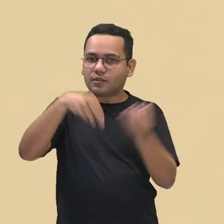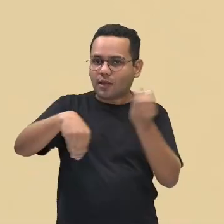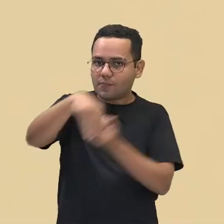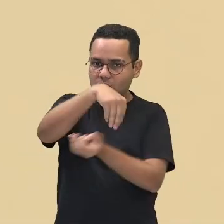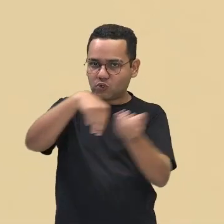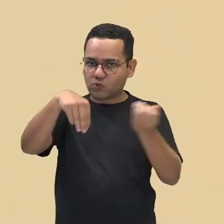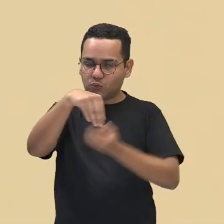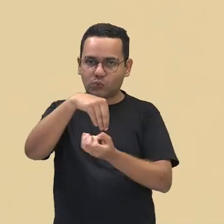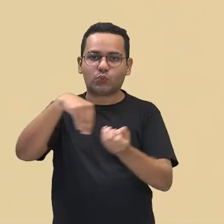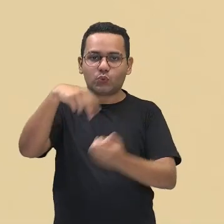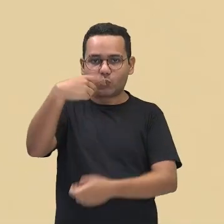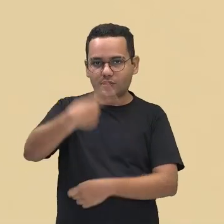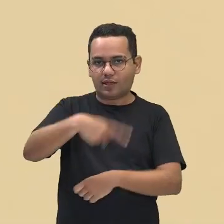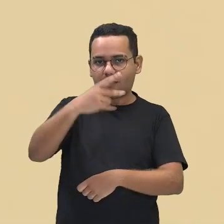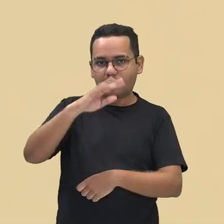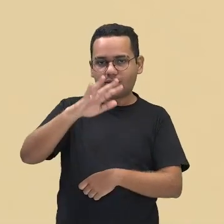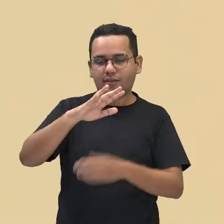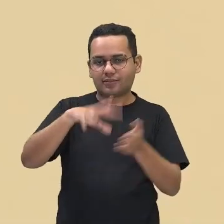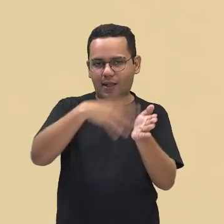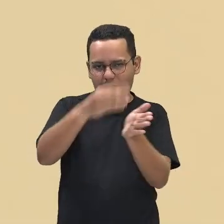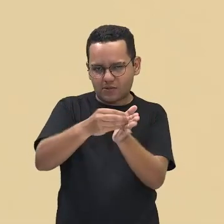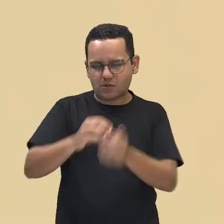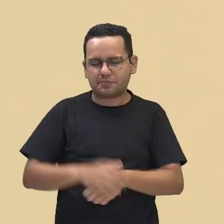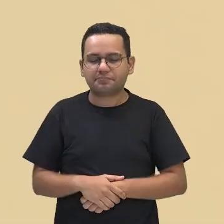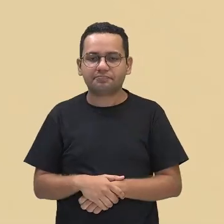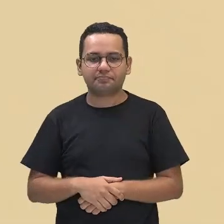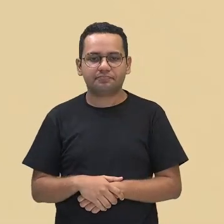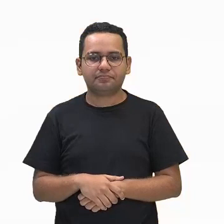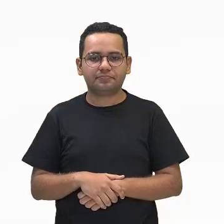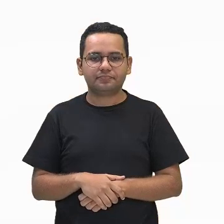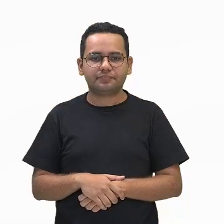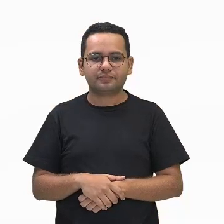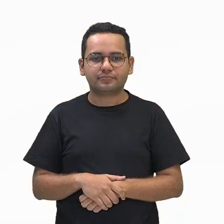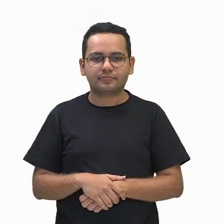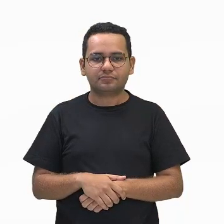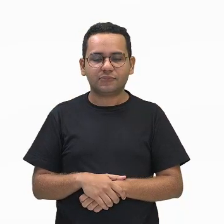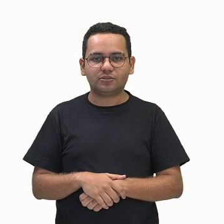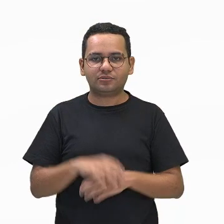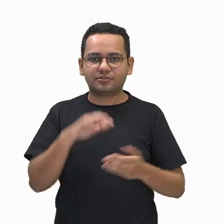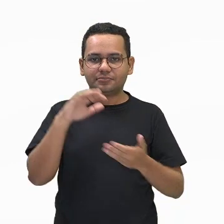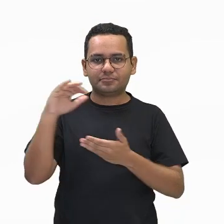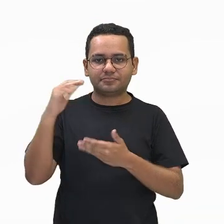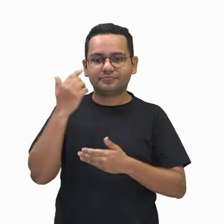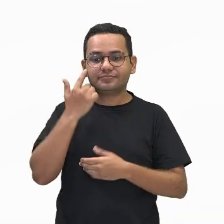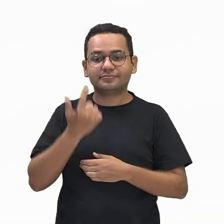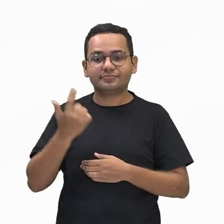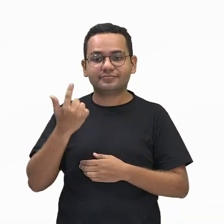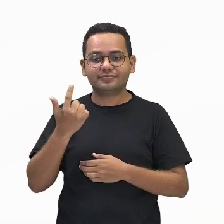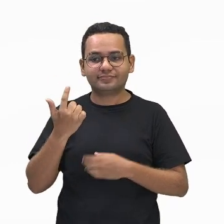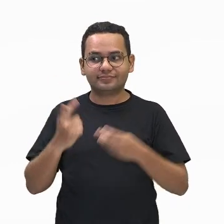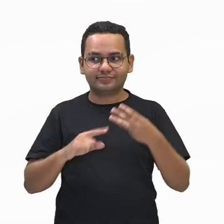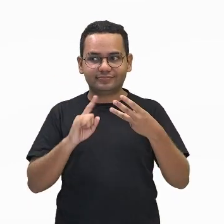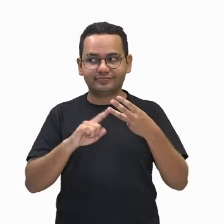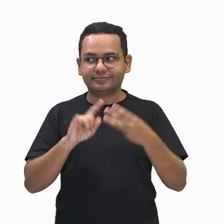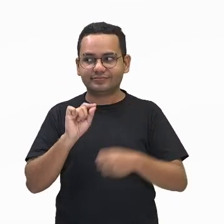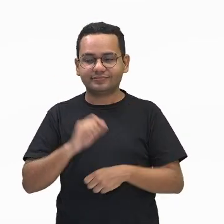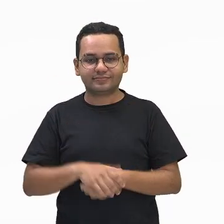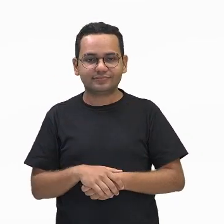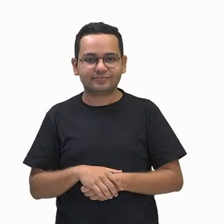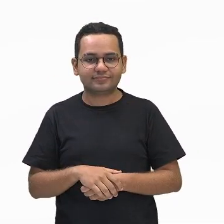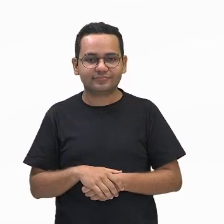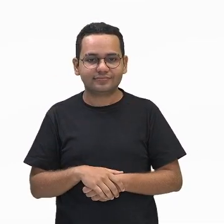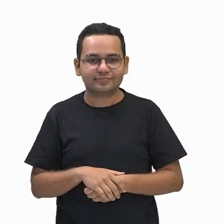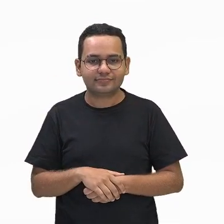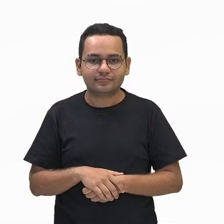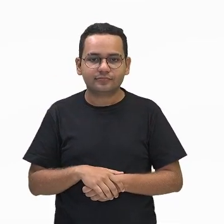cultura amazônica. Então vamos lá observar a etapa 3, esse envolvimento na busca de soluções, as diferenças